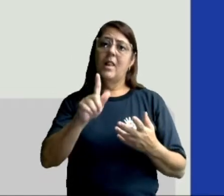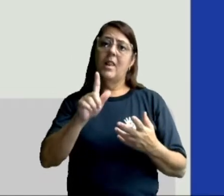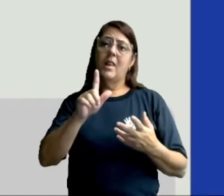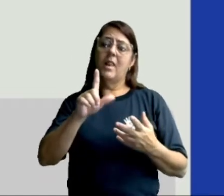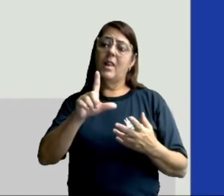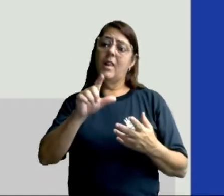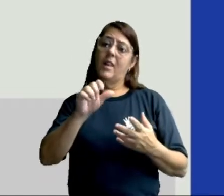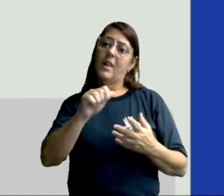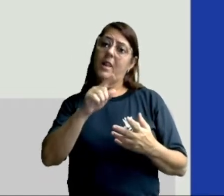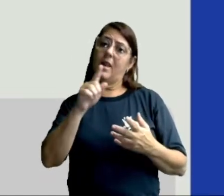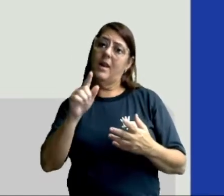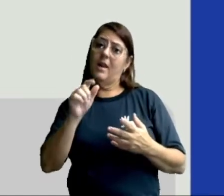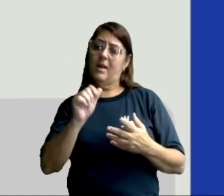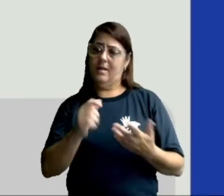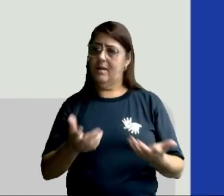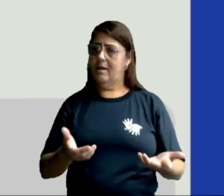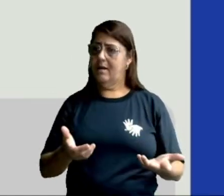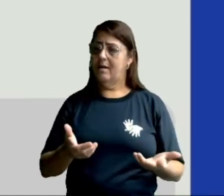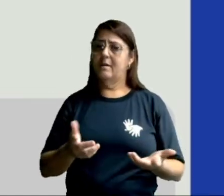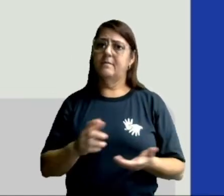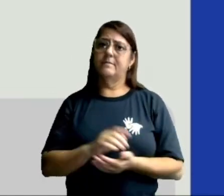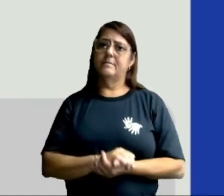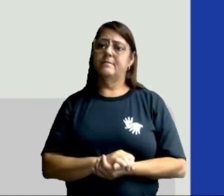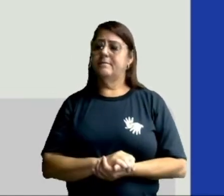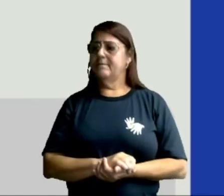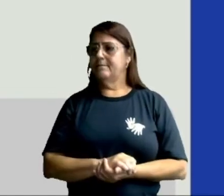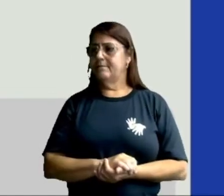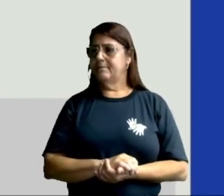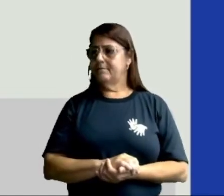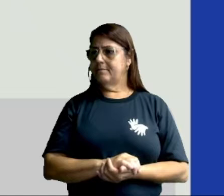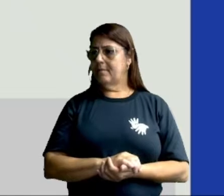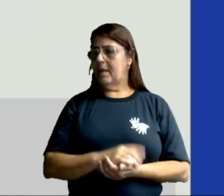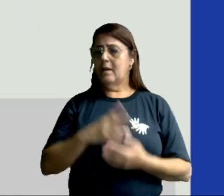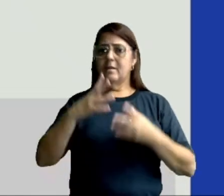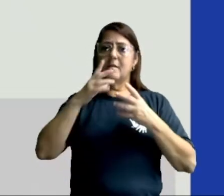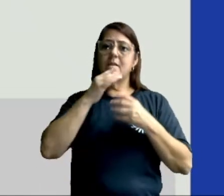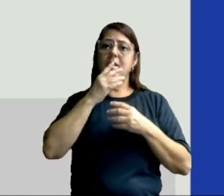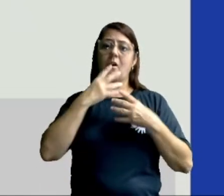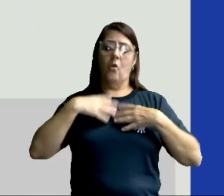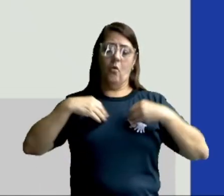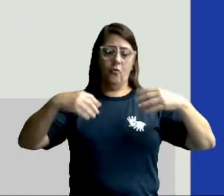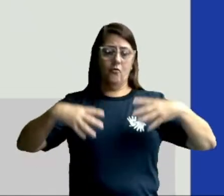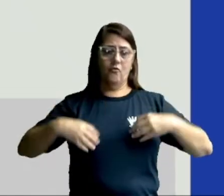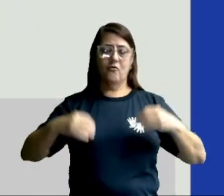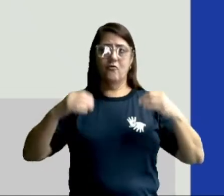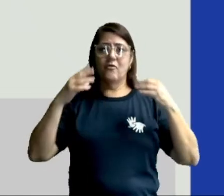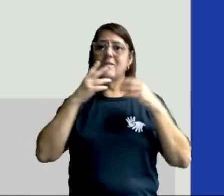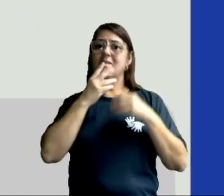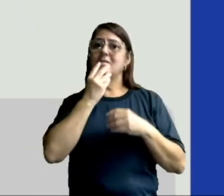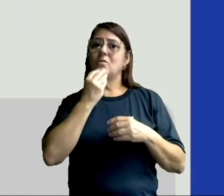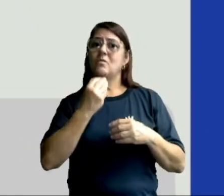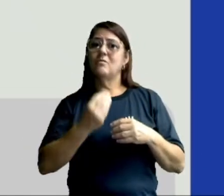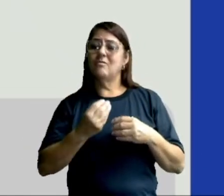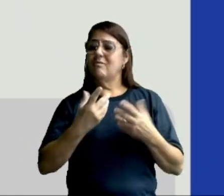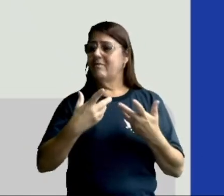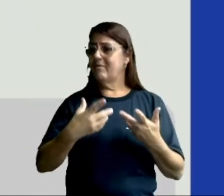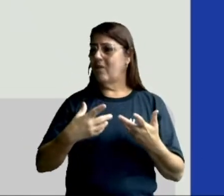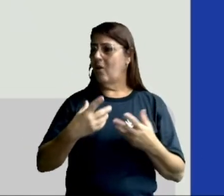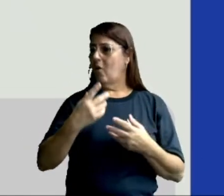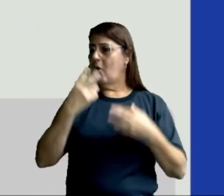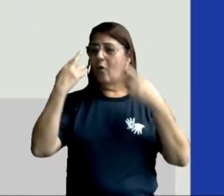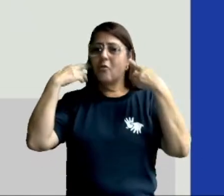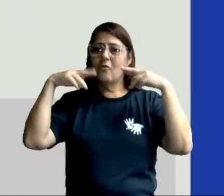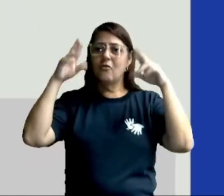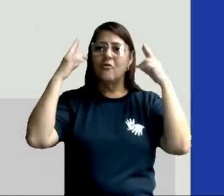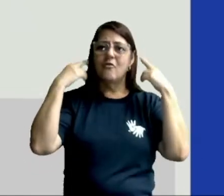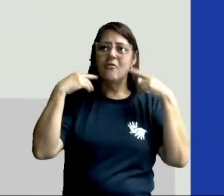de vestimentas, como por exemplo a lã, tá certo? Que é retirada das ovelhinhas, tá certo? As ovelhas,